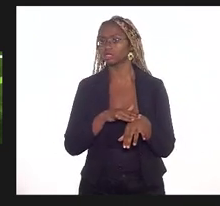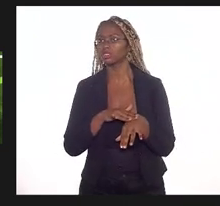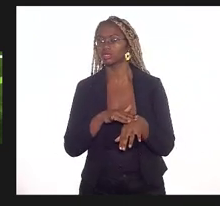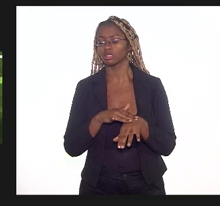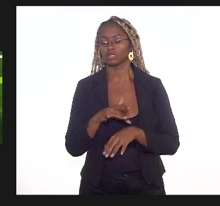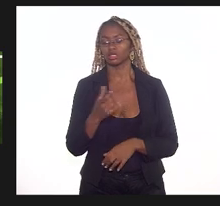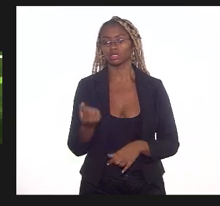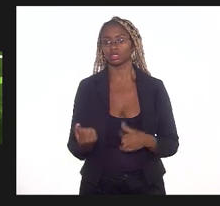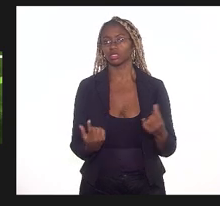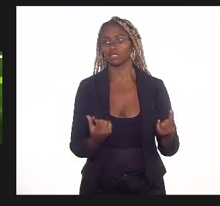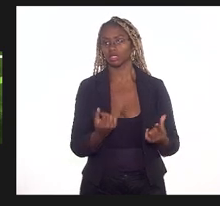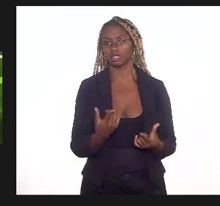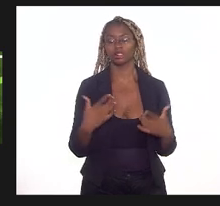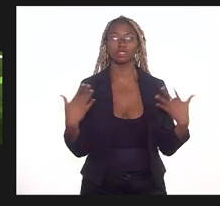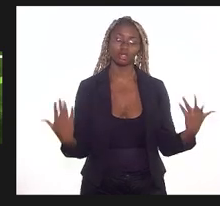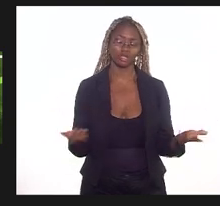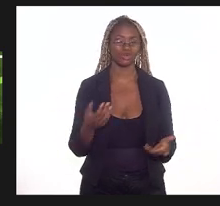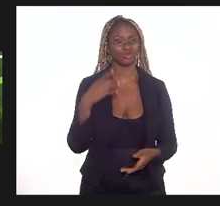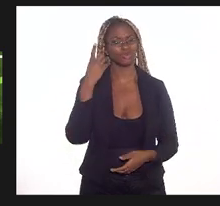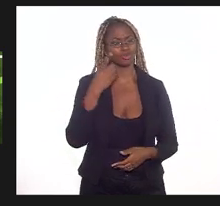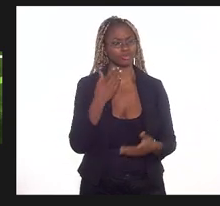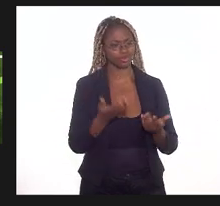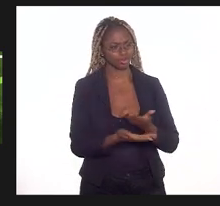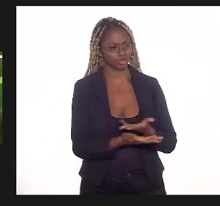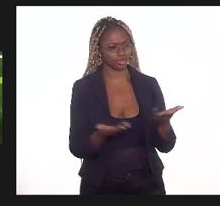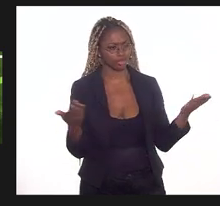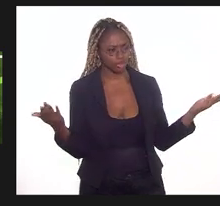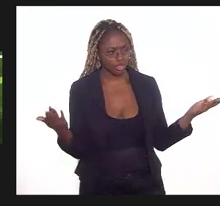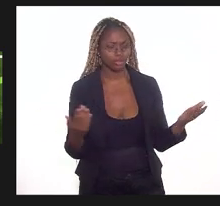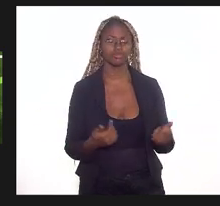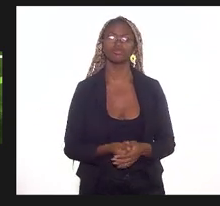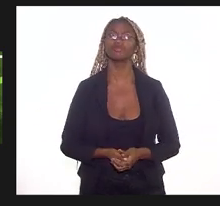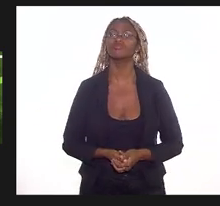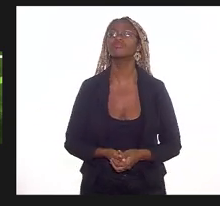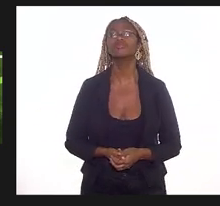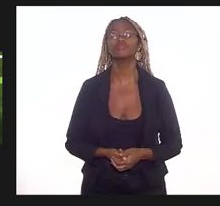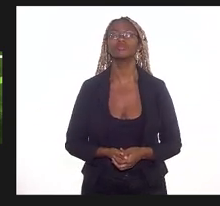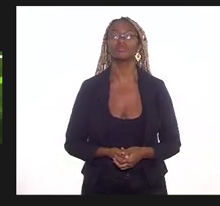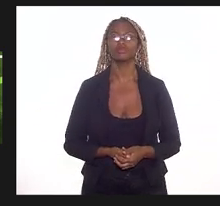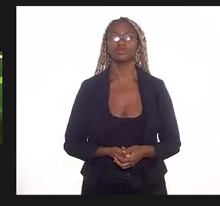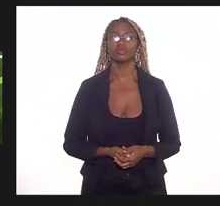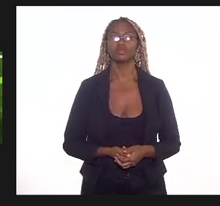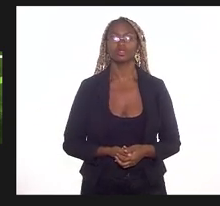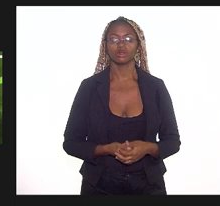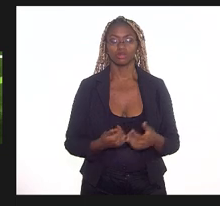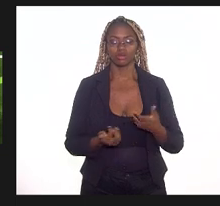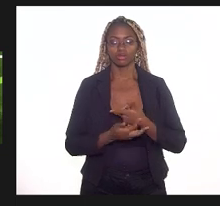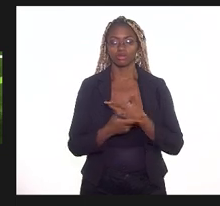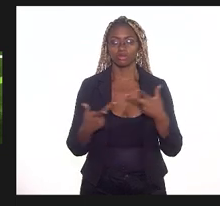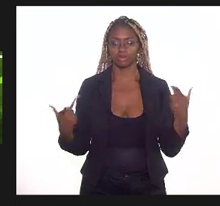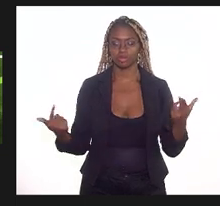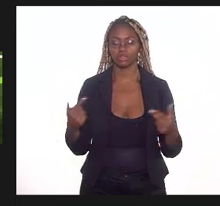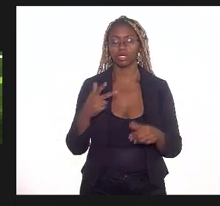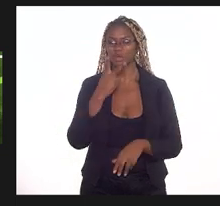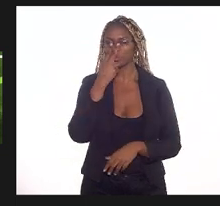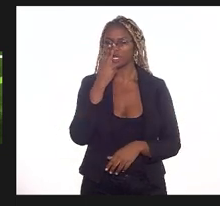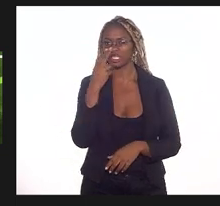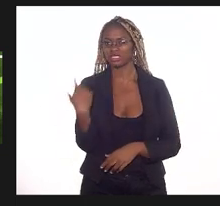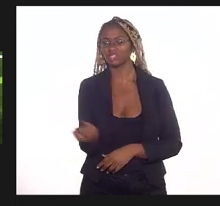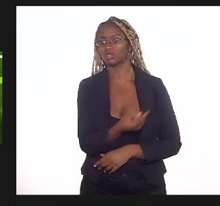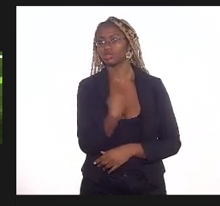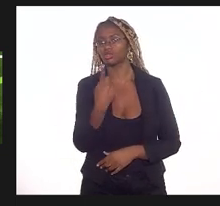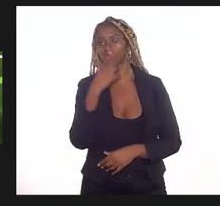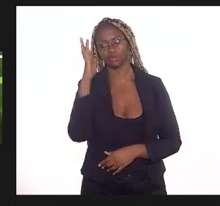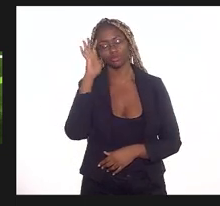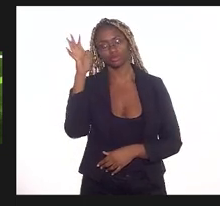deputada Marta Rocha, deputada Rosane Félix, deputado Libreron, né, uma questão que faz com que a gente reflita